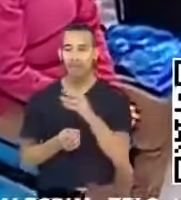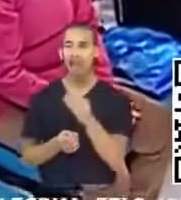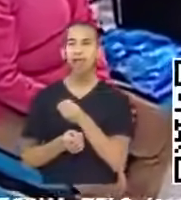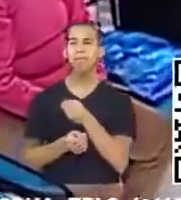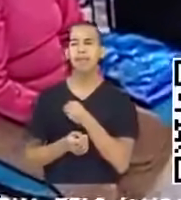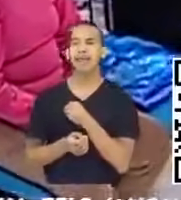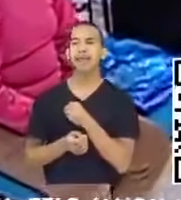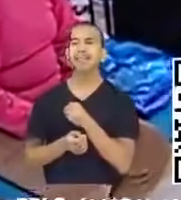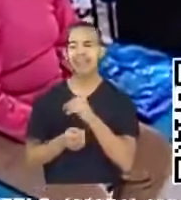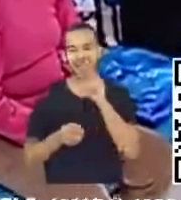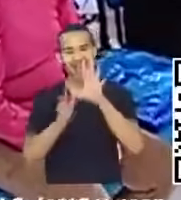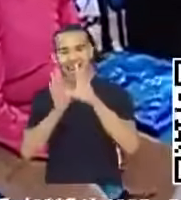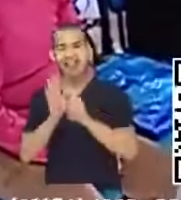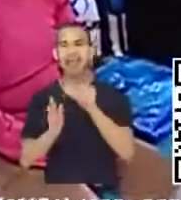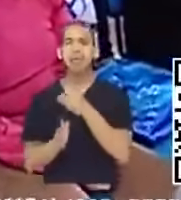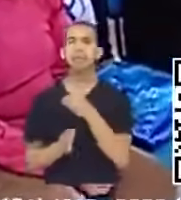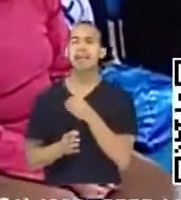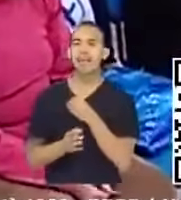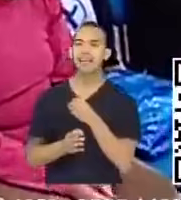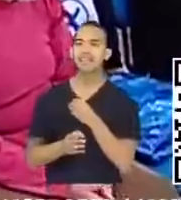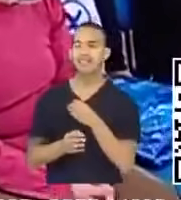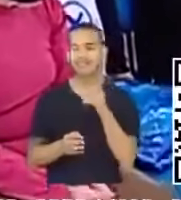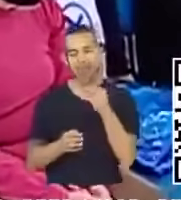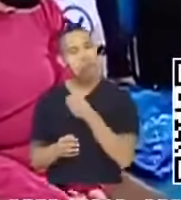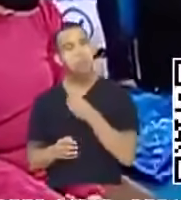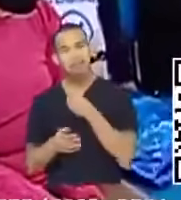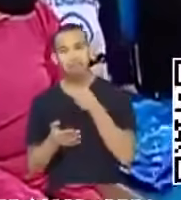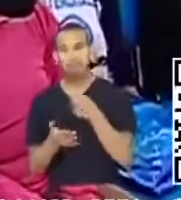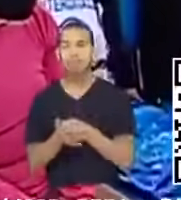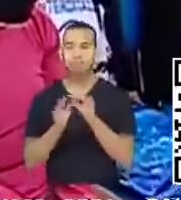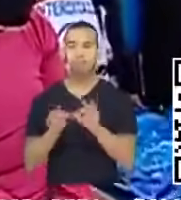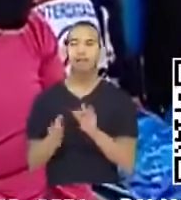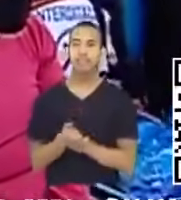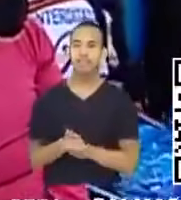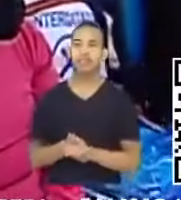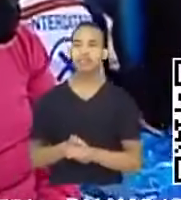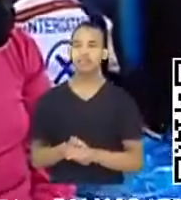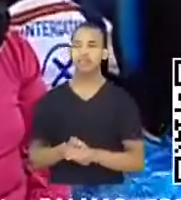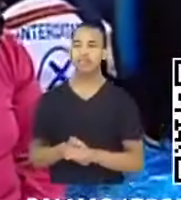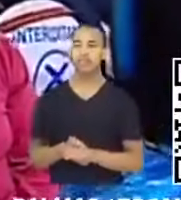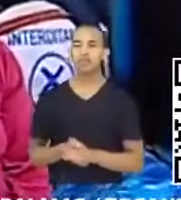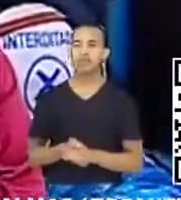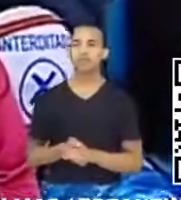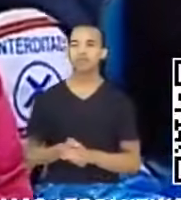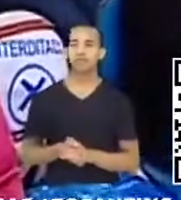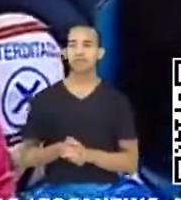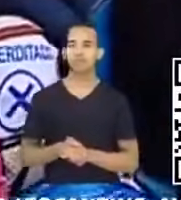o lazão era pecado na Tube bica túmido Rapaz